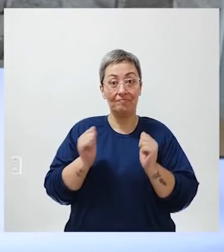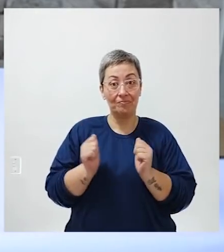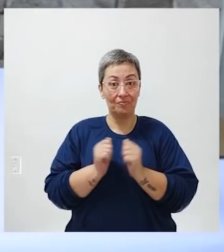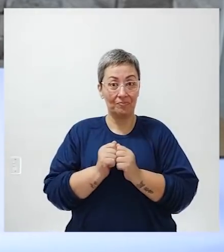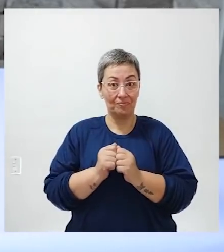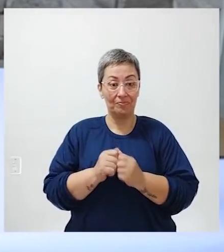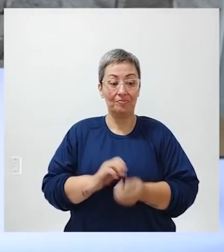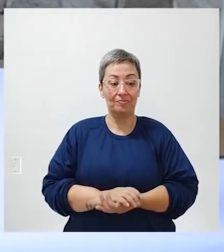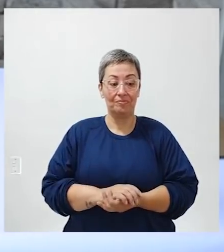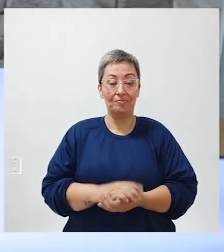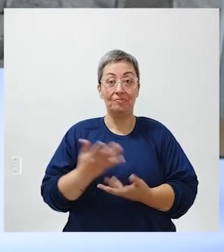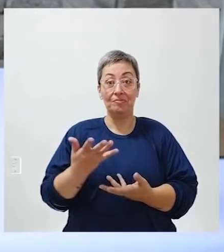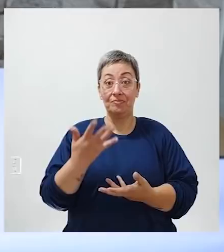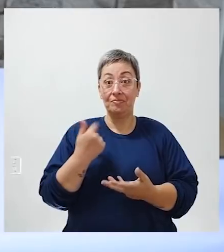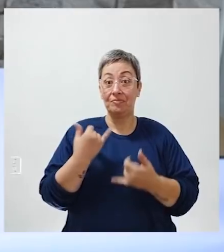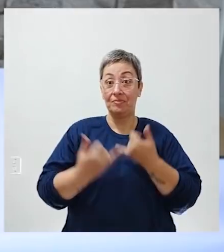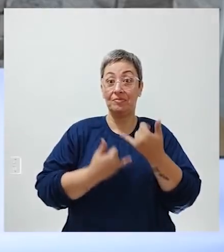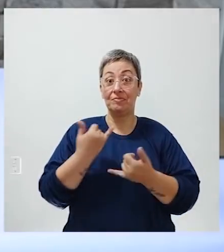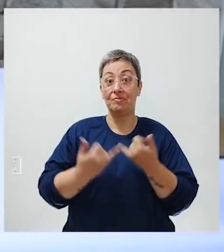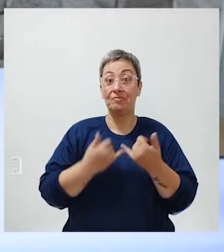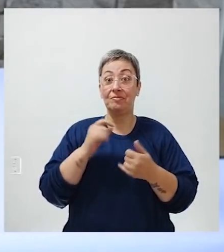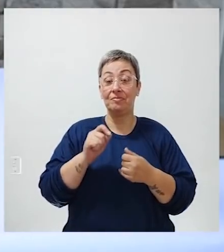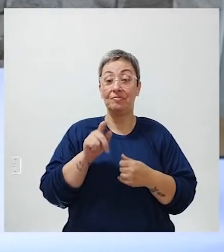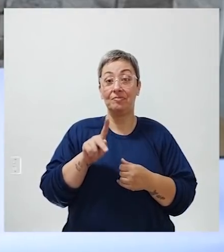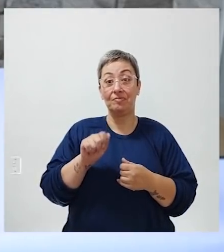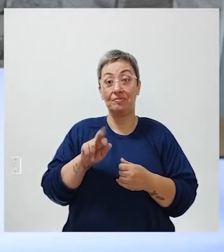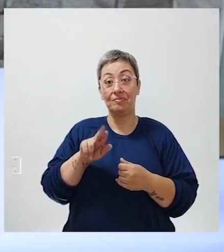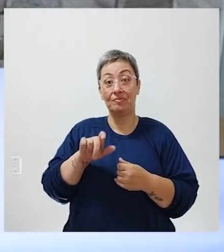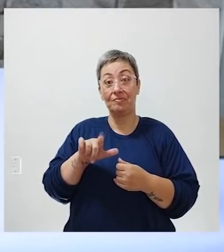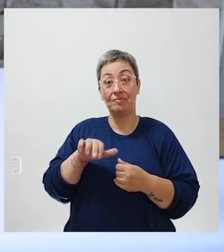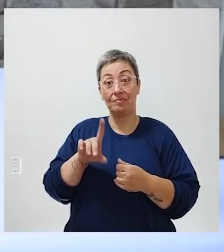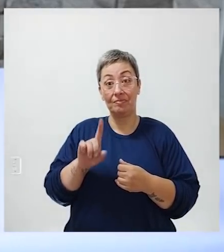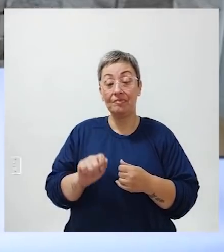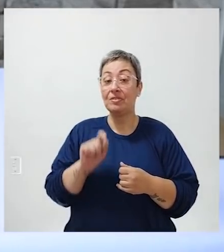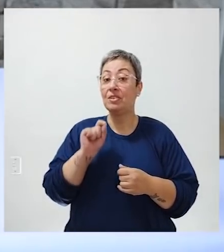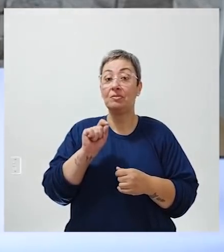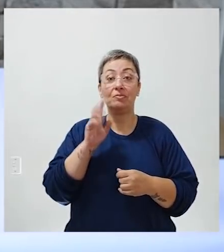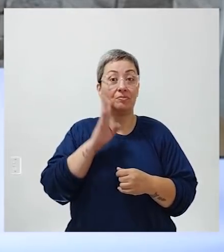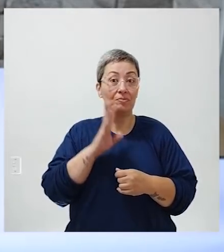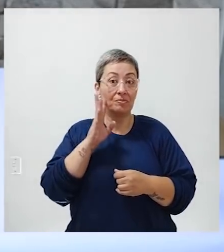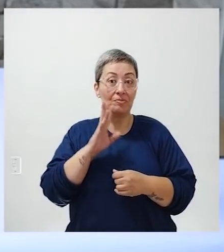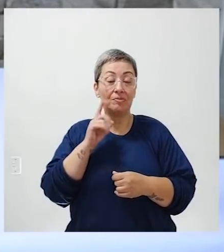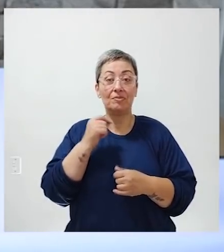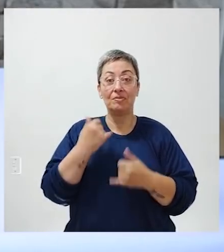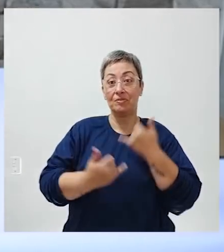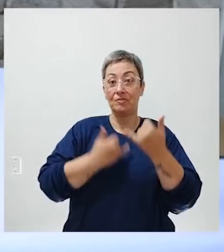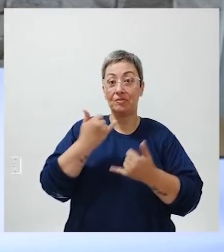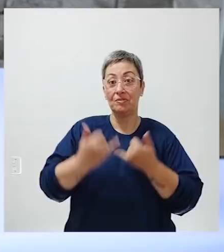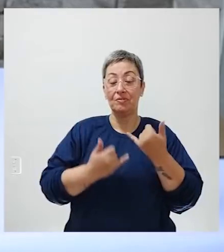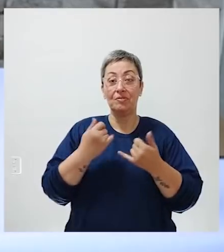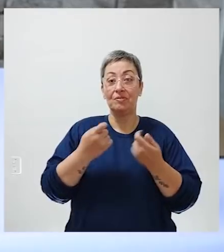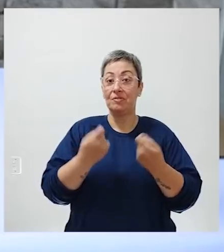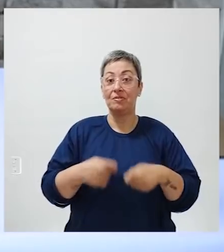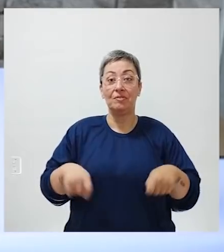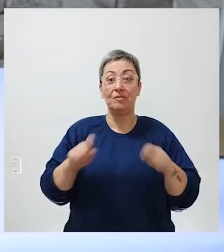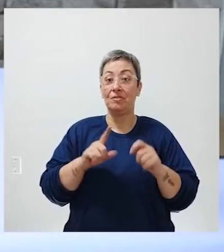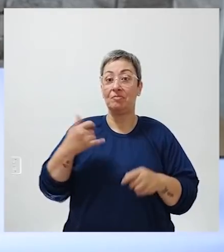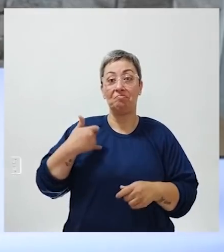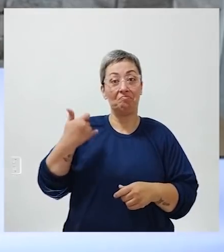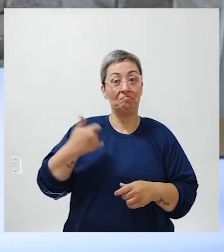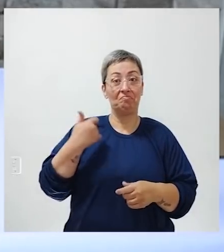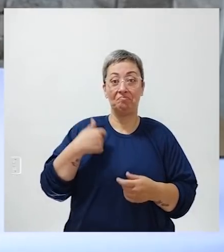gente. Nós vamos brincar de parlendas. E sabe o que é legal? Para brincar não tem